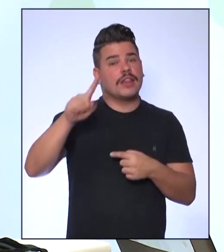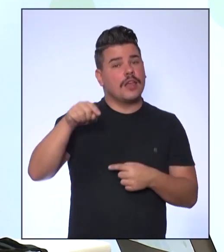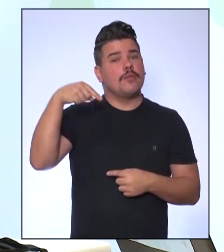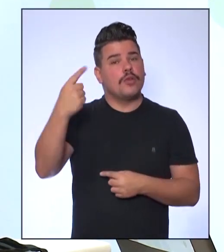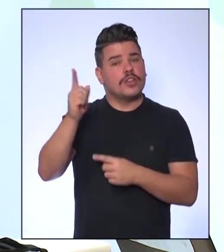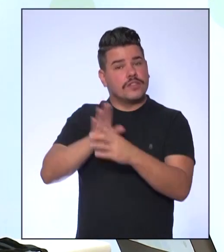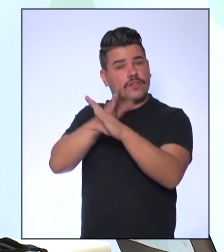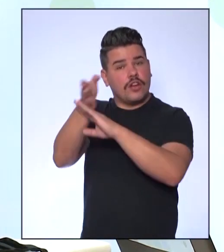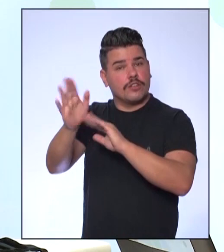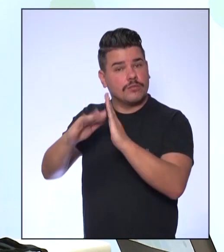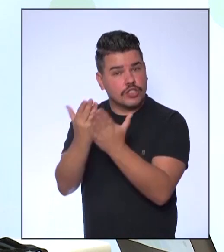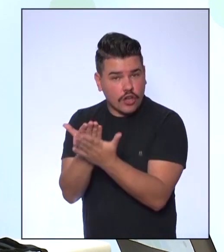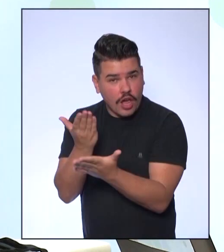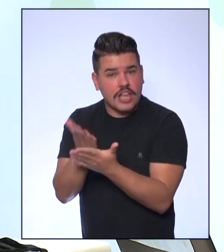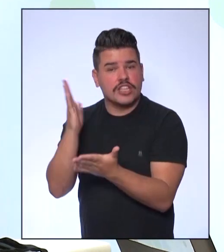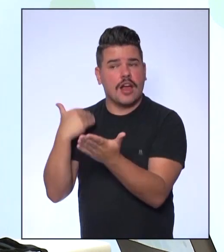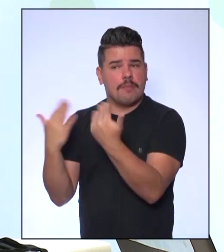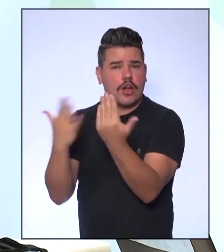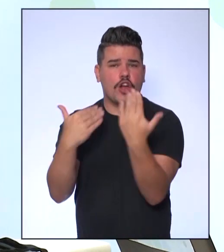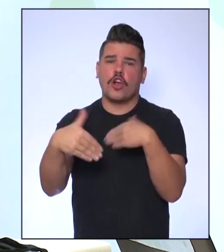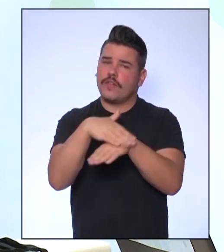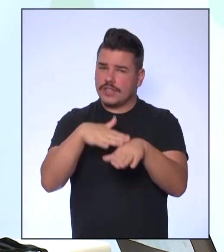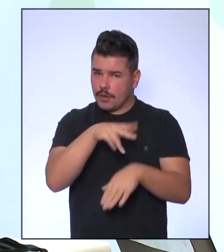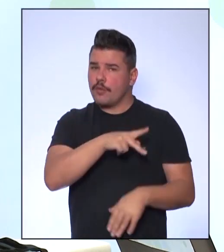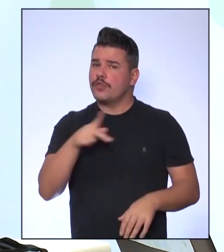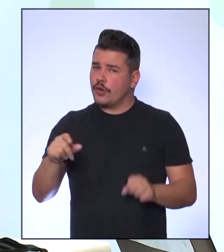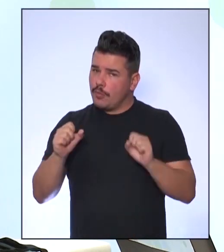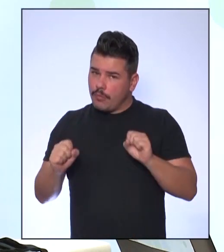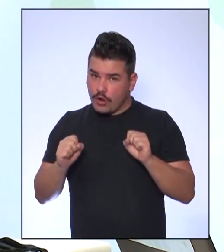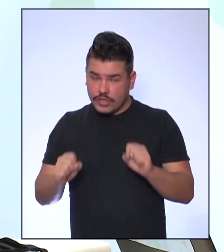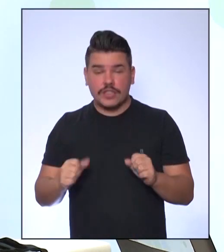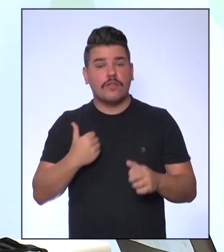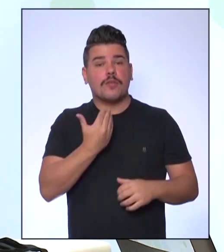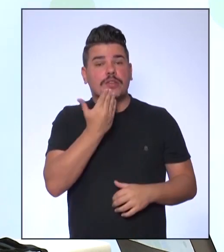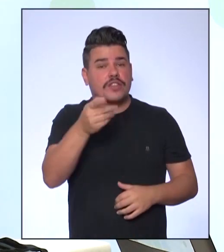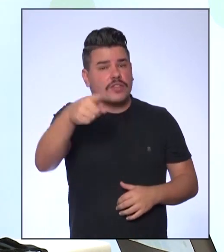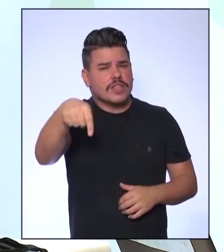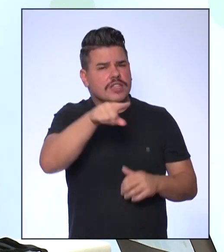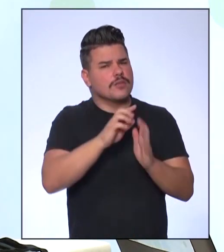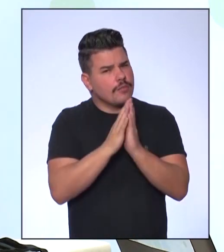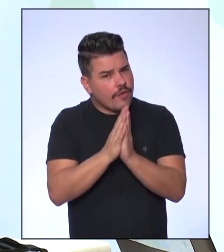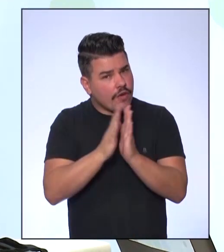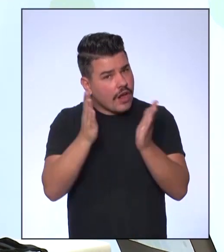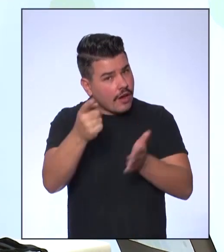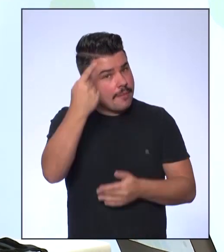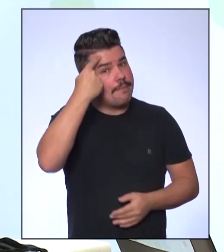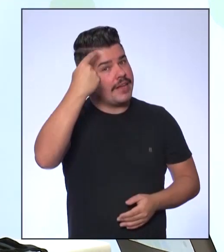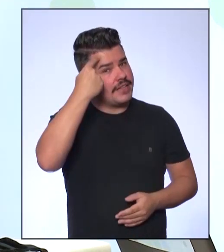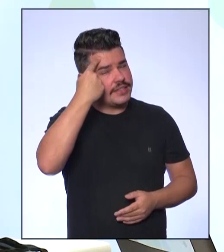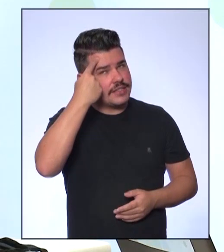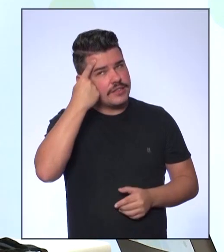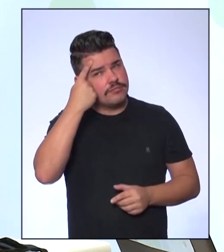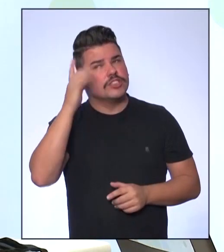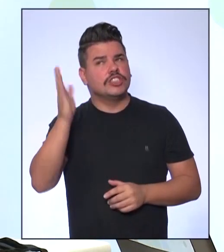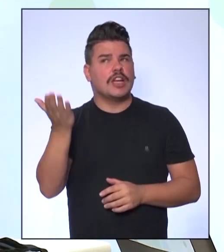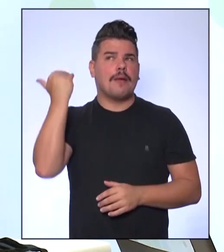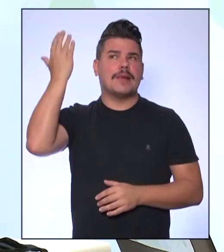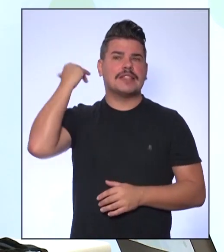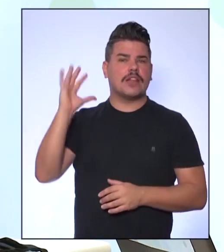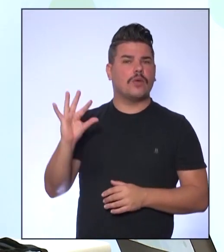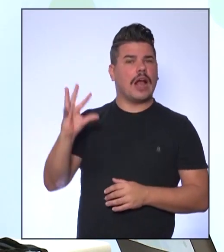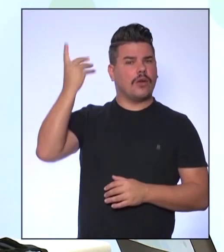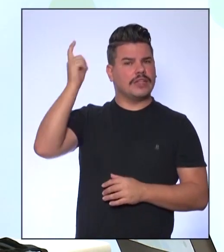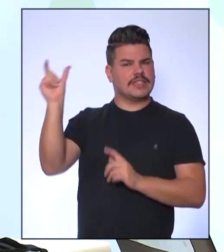de retorno à escola, tá bom? Eu vou pedir para que vocês pensem em situações que vocês já